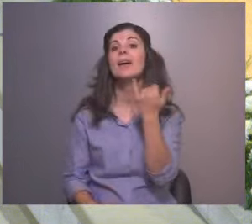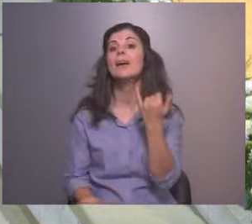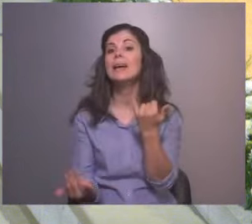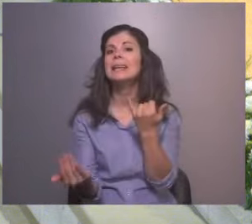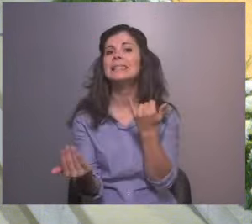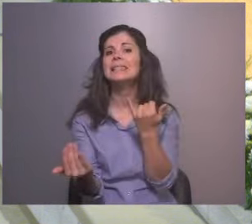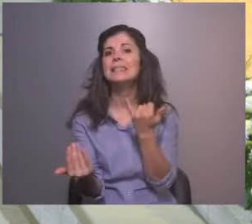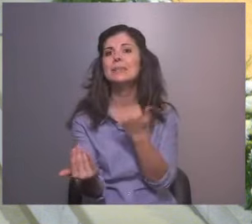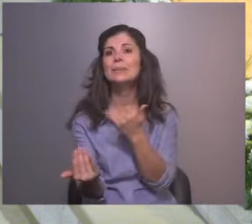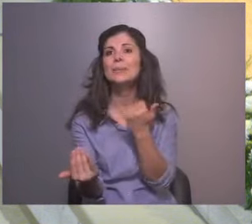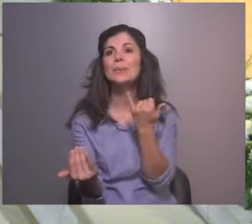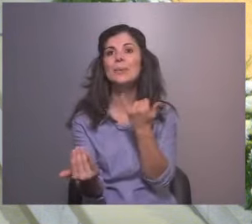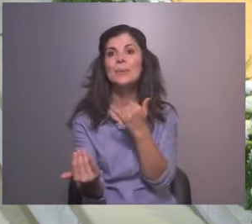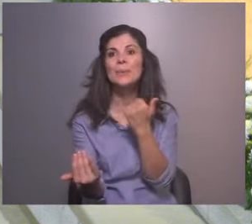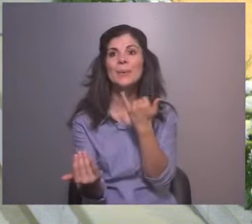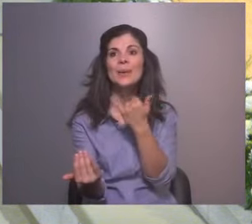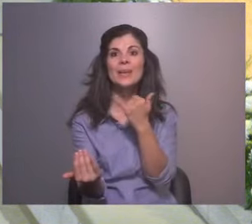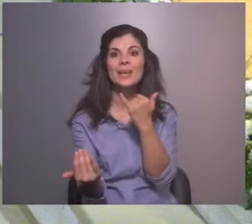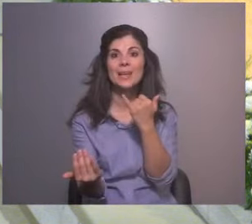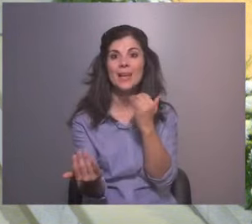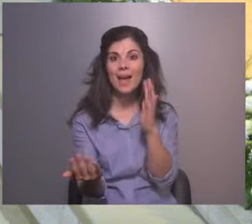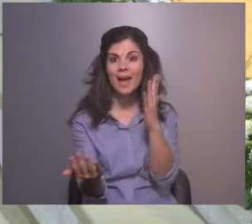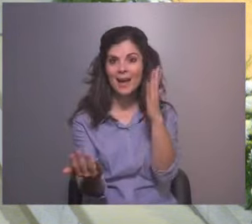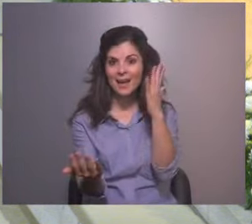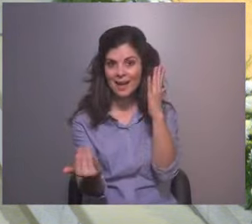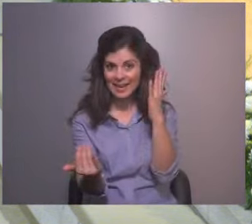aleluia.